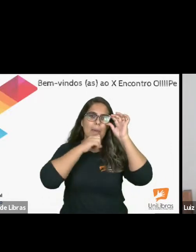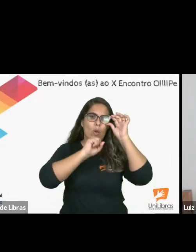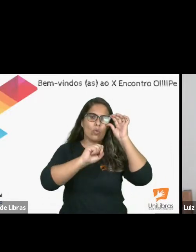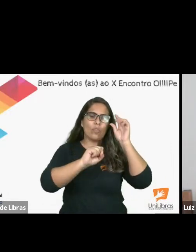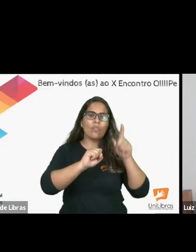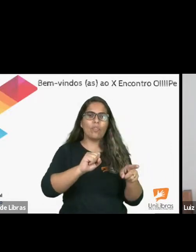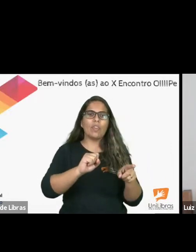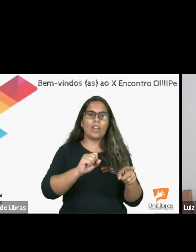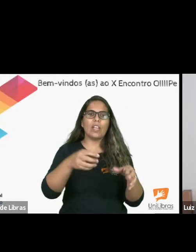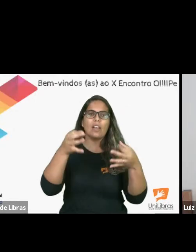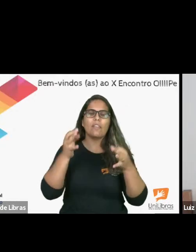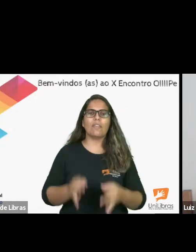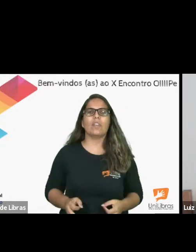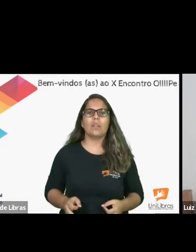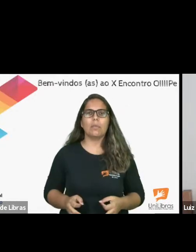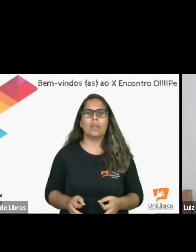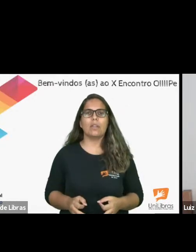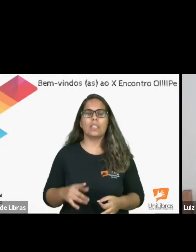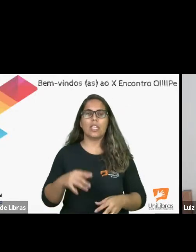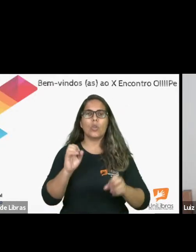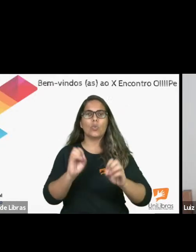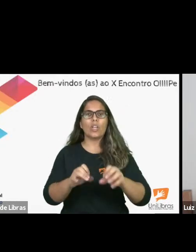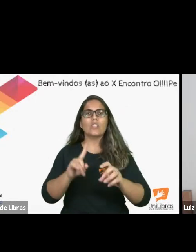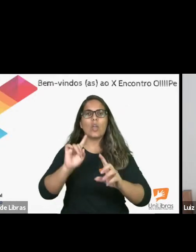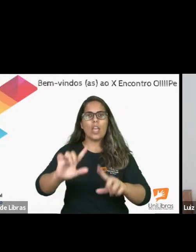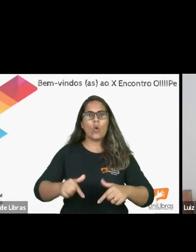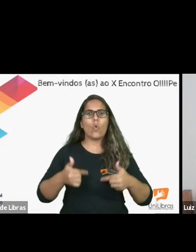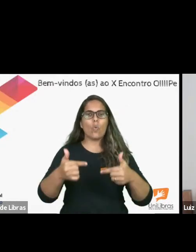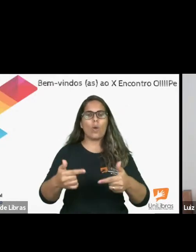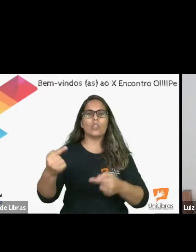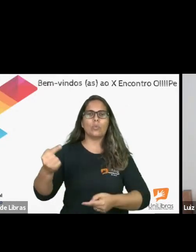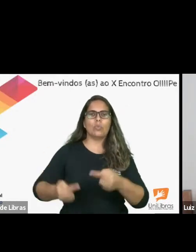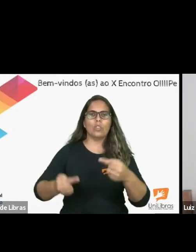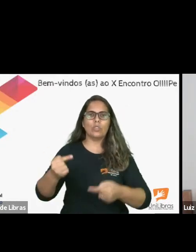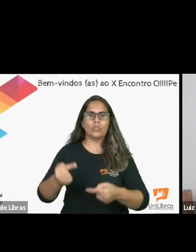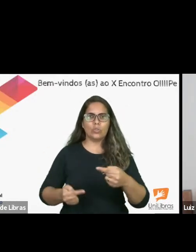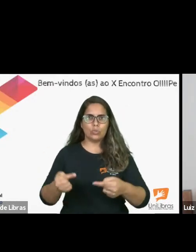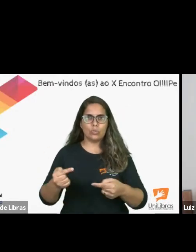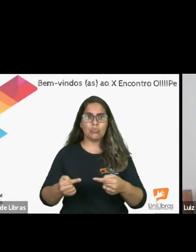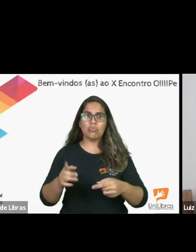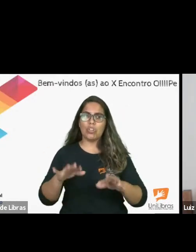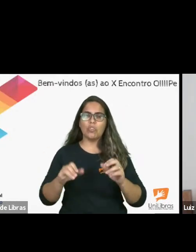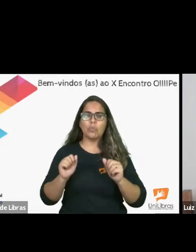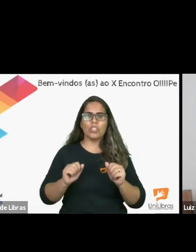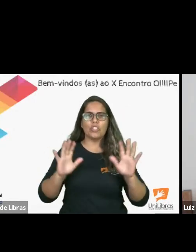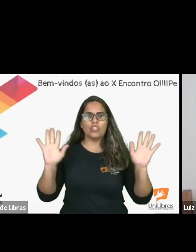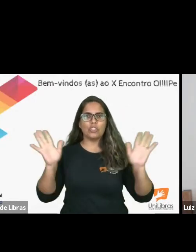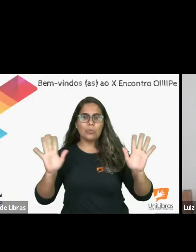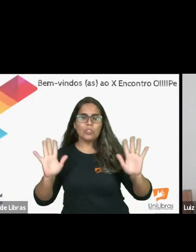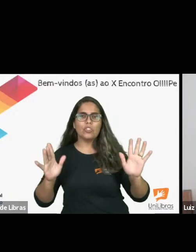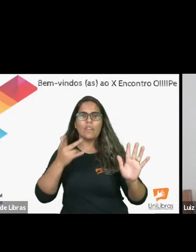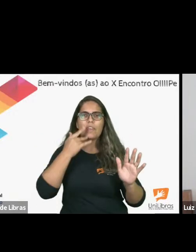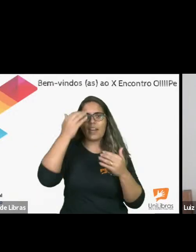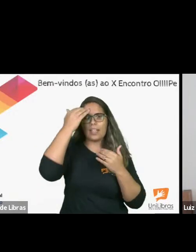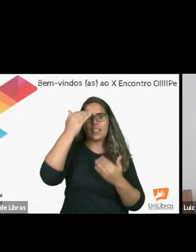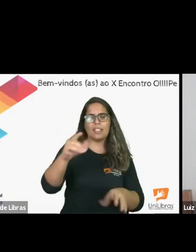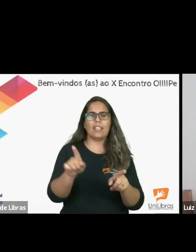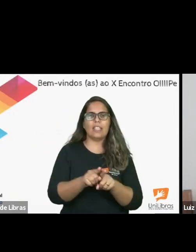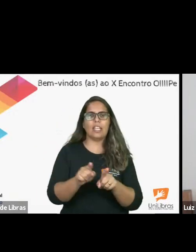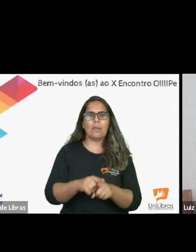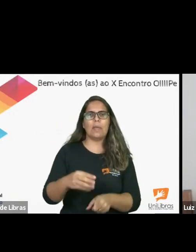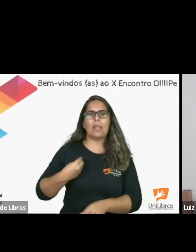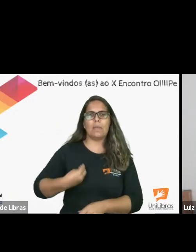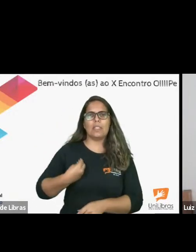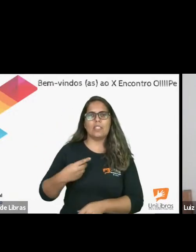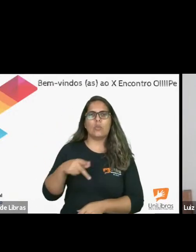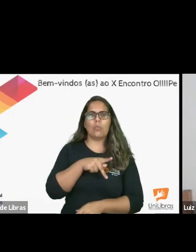nos afirma que a educação é um ato político. Então, talvez pudéssemos nos despedir, e eu quero muito agradecer a presença dos